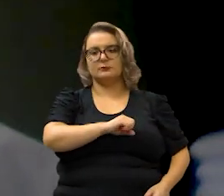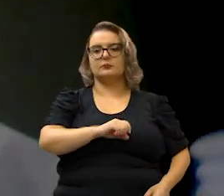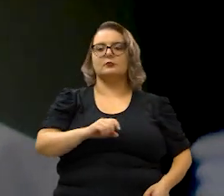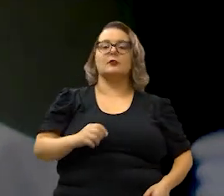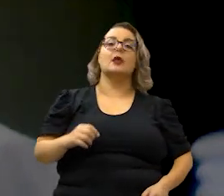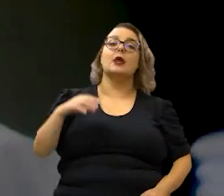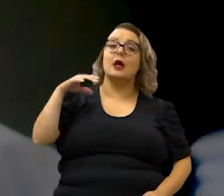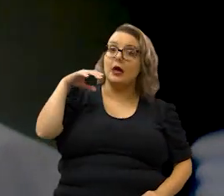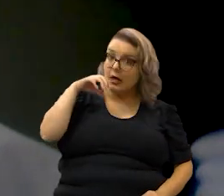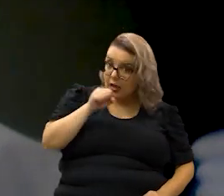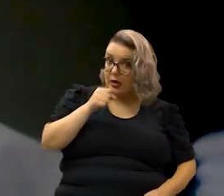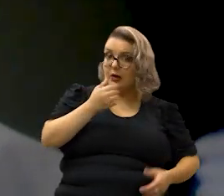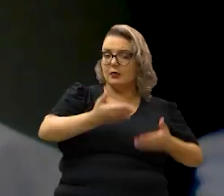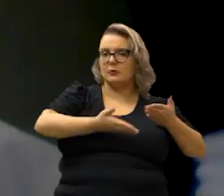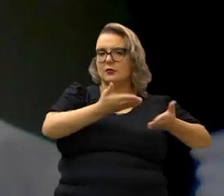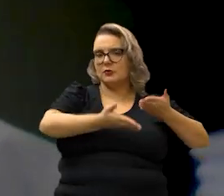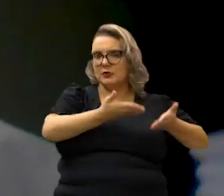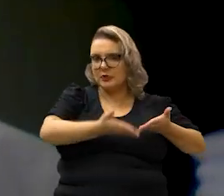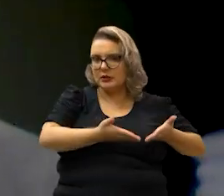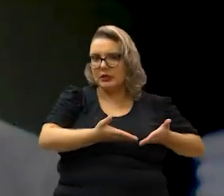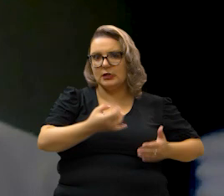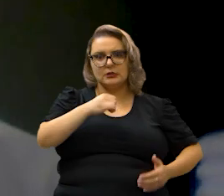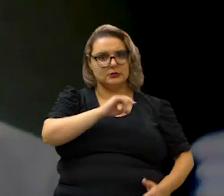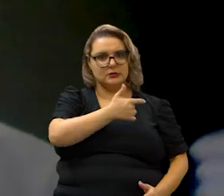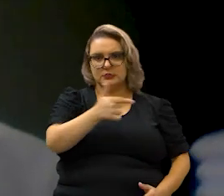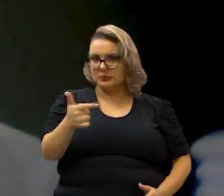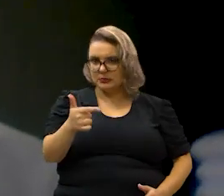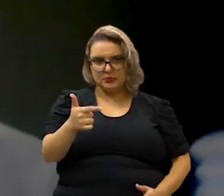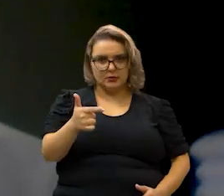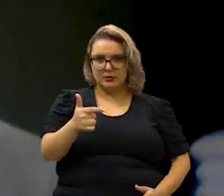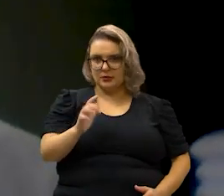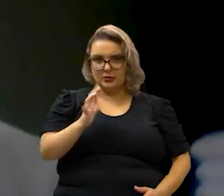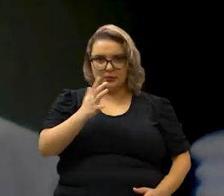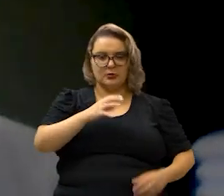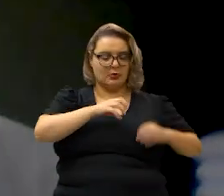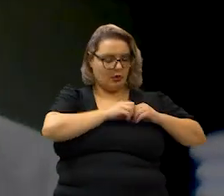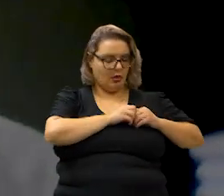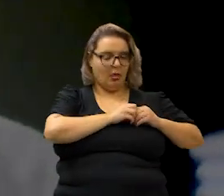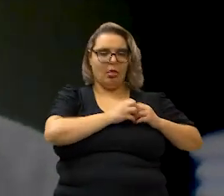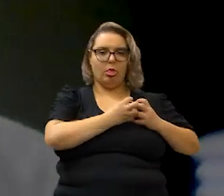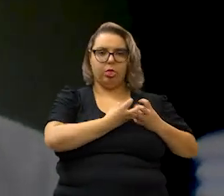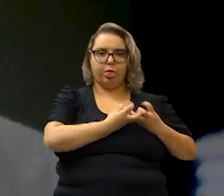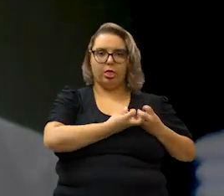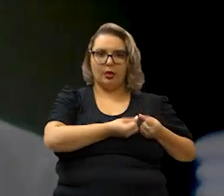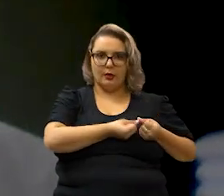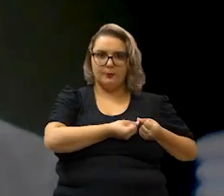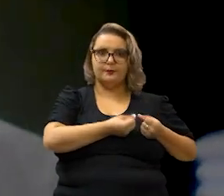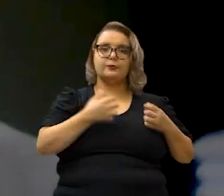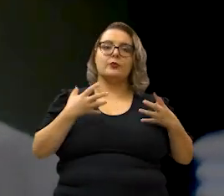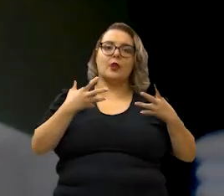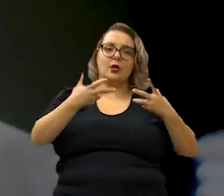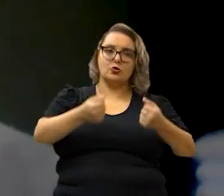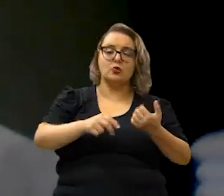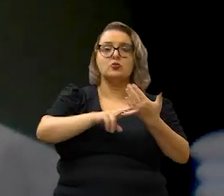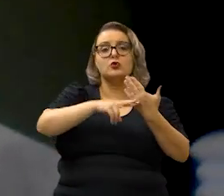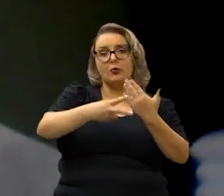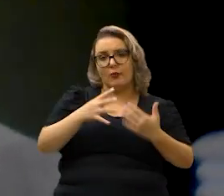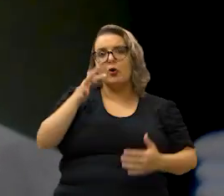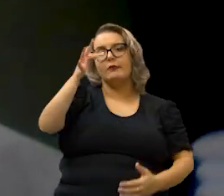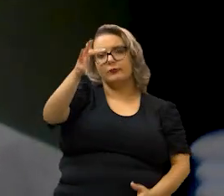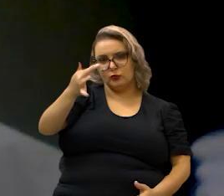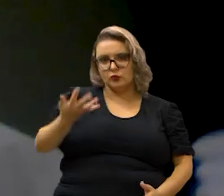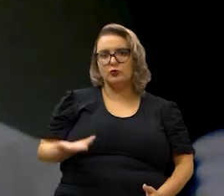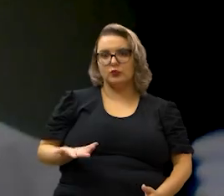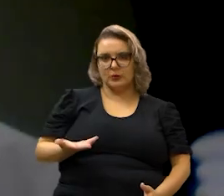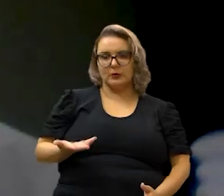e prontamente tratada, na morte daquela região, e isso traz todas as consequências